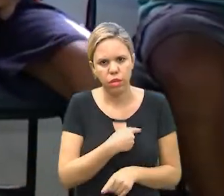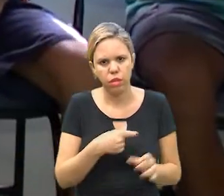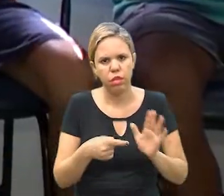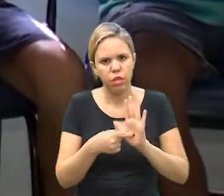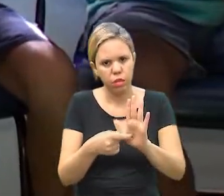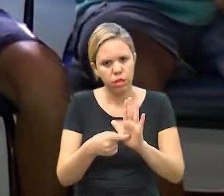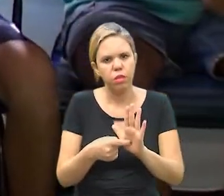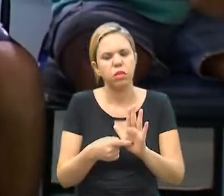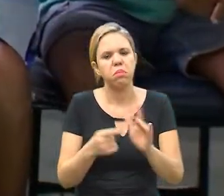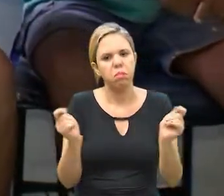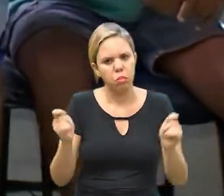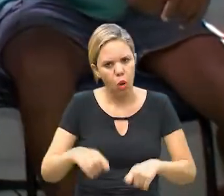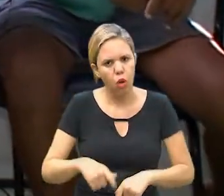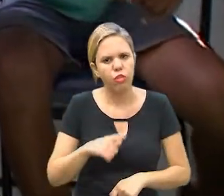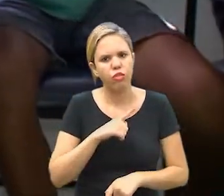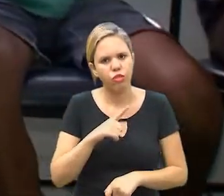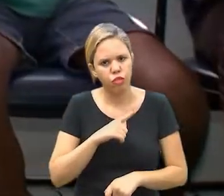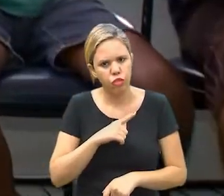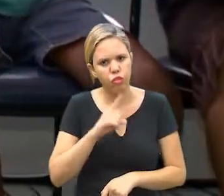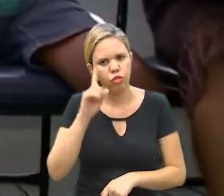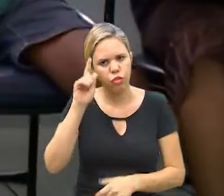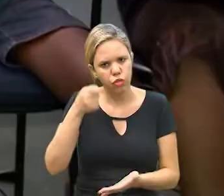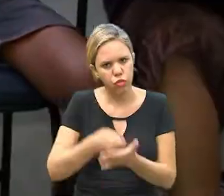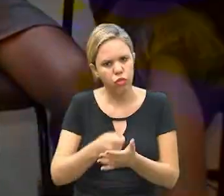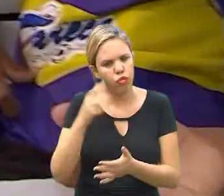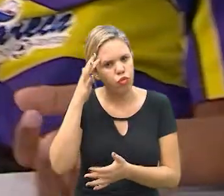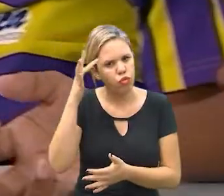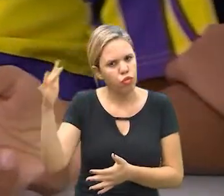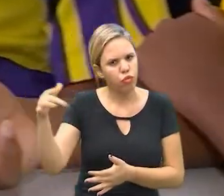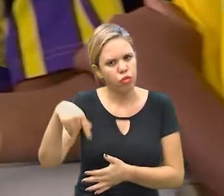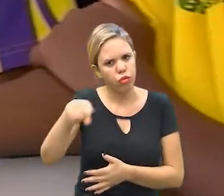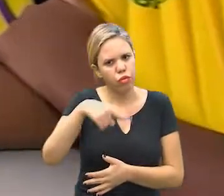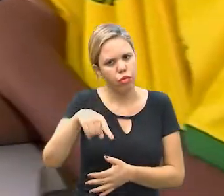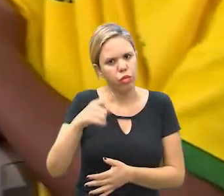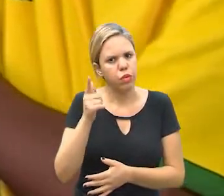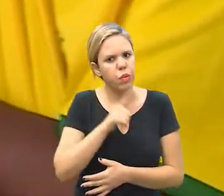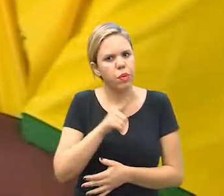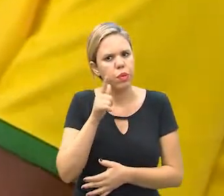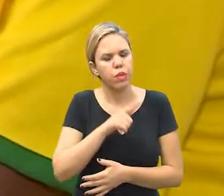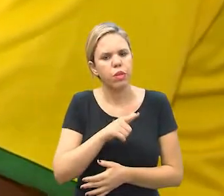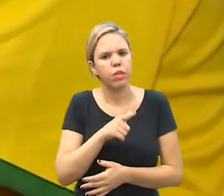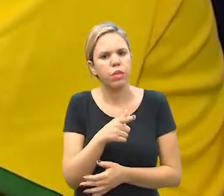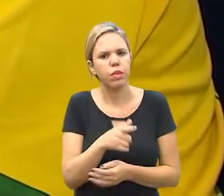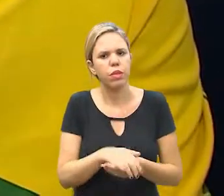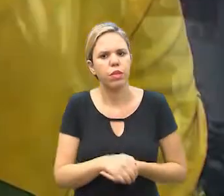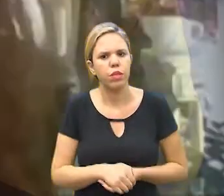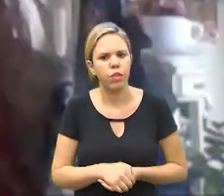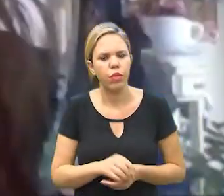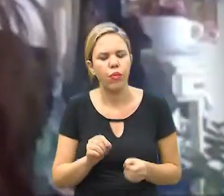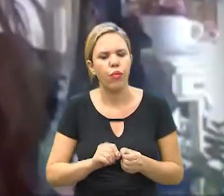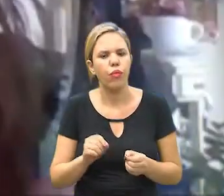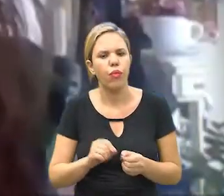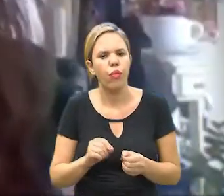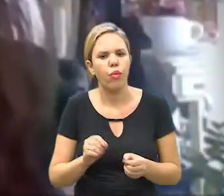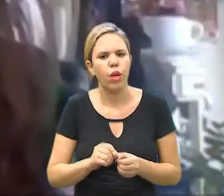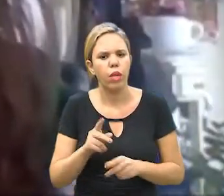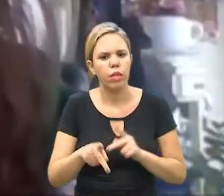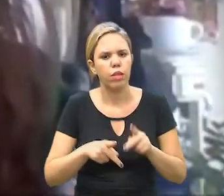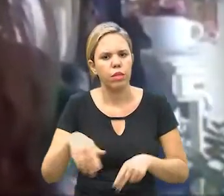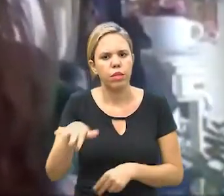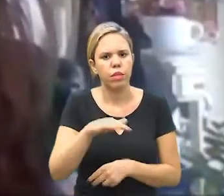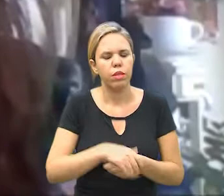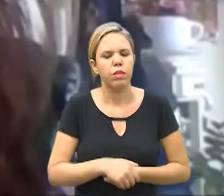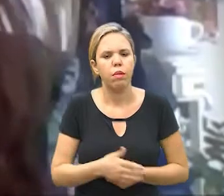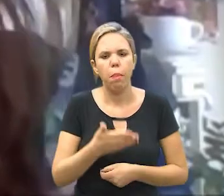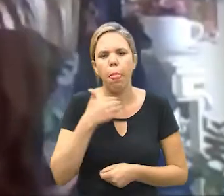que elas são capazes de realizar os seus sonhos, nós conseguimos fazer com que essas pessoas